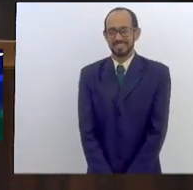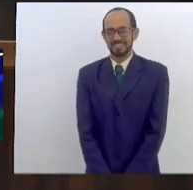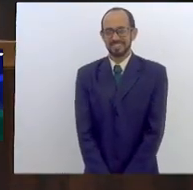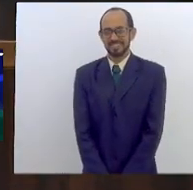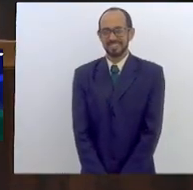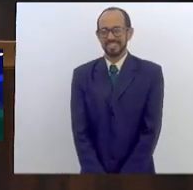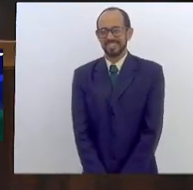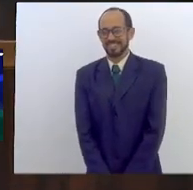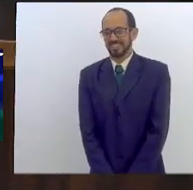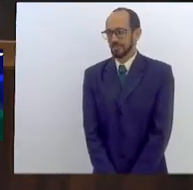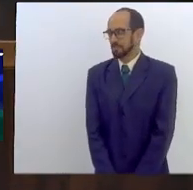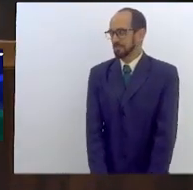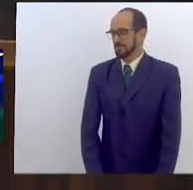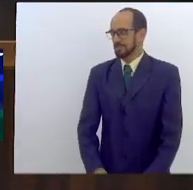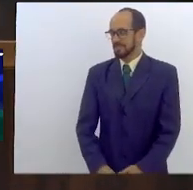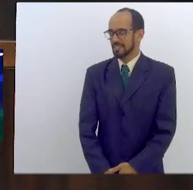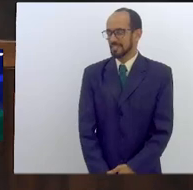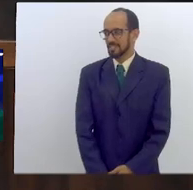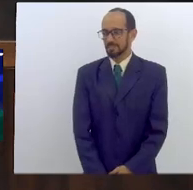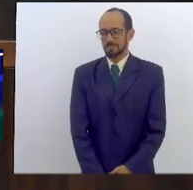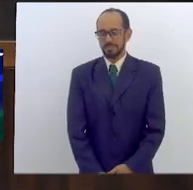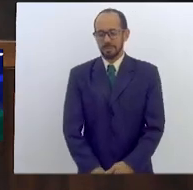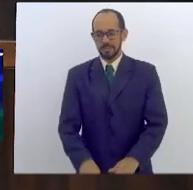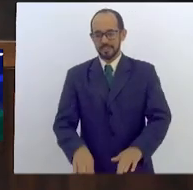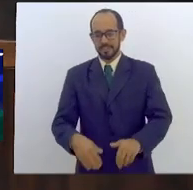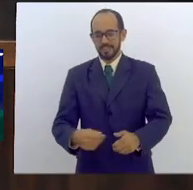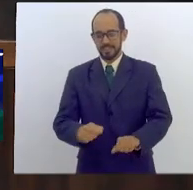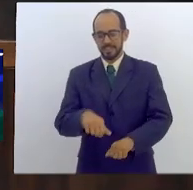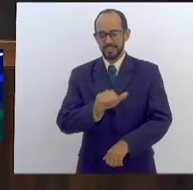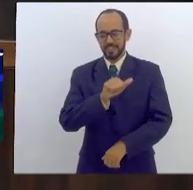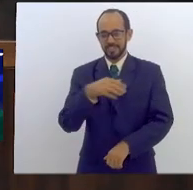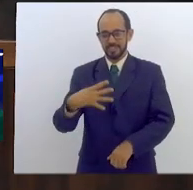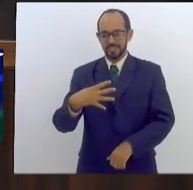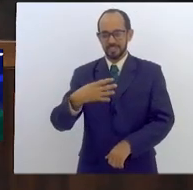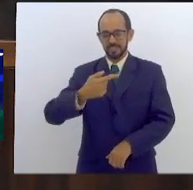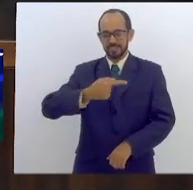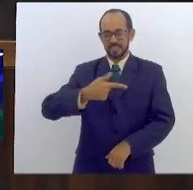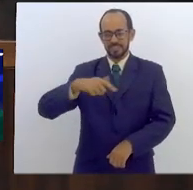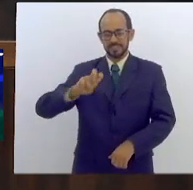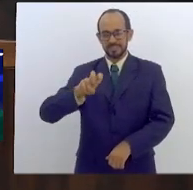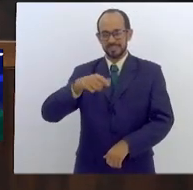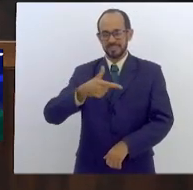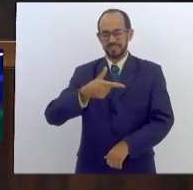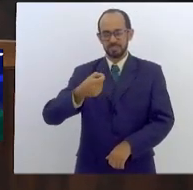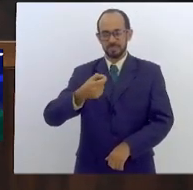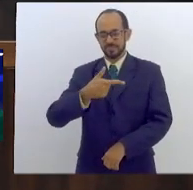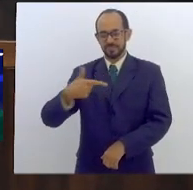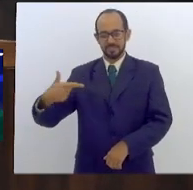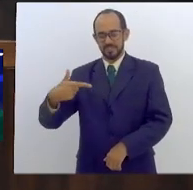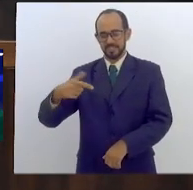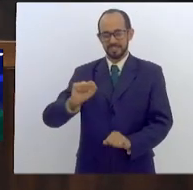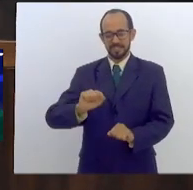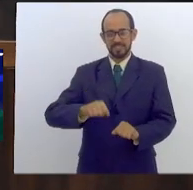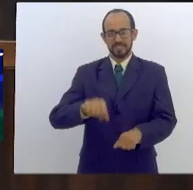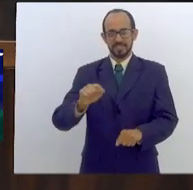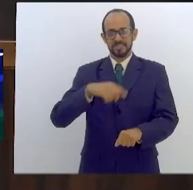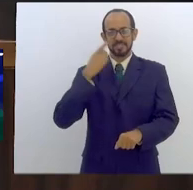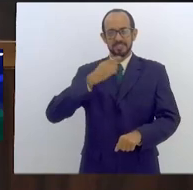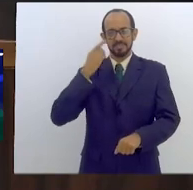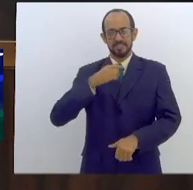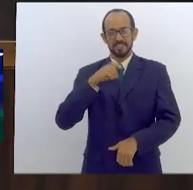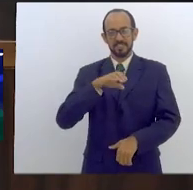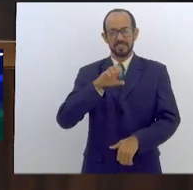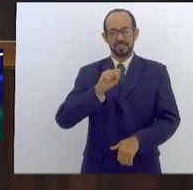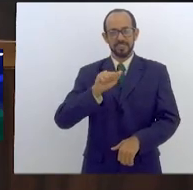Em discussão única, projeto de resolução número 1475 de 2022, de autoria do deputado Coronel Salema,